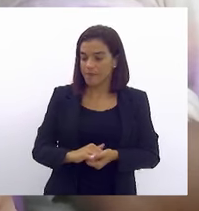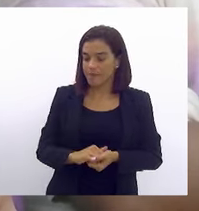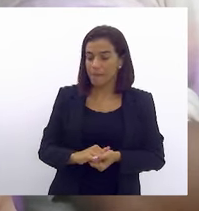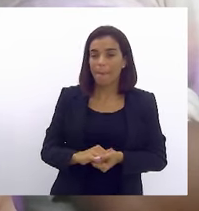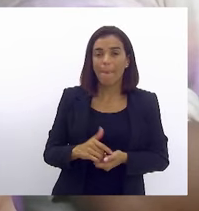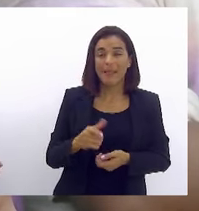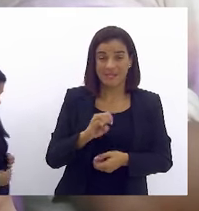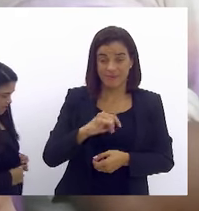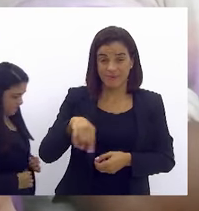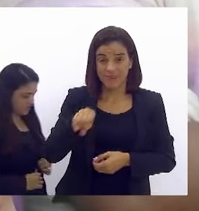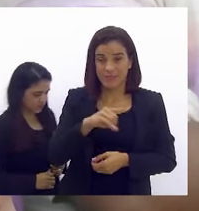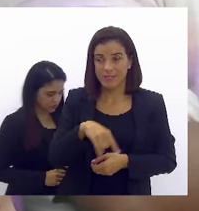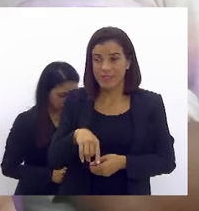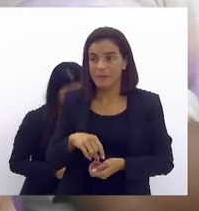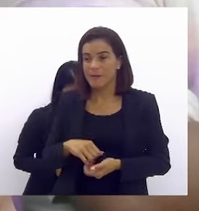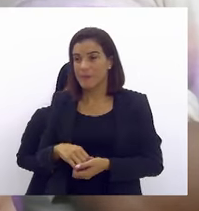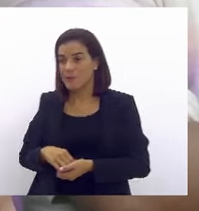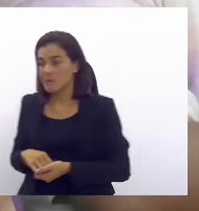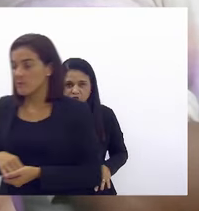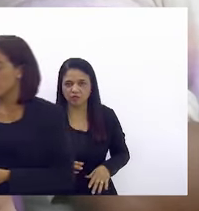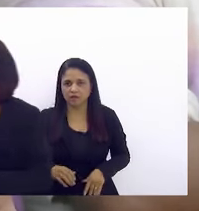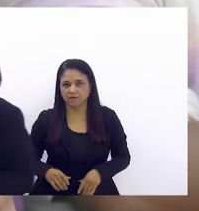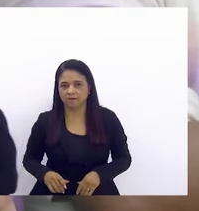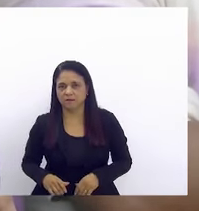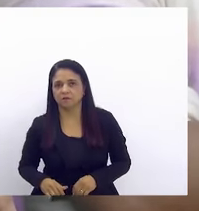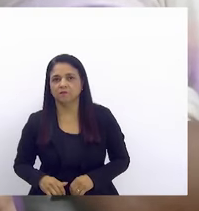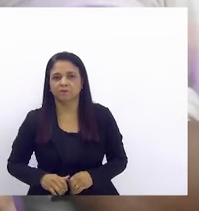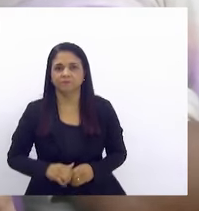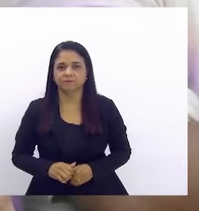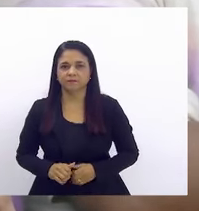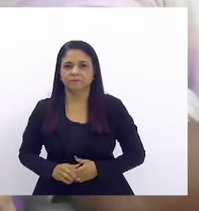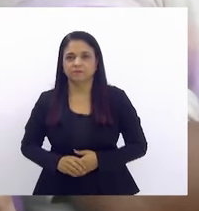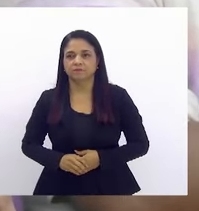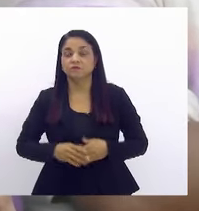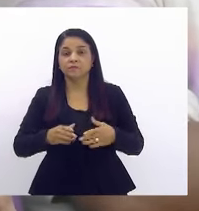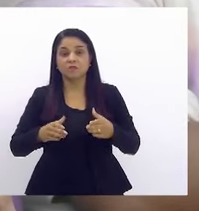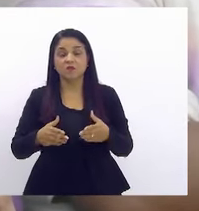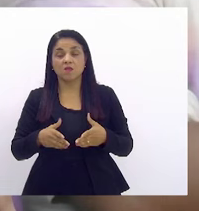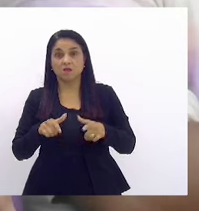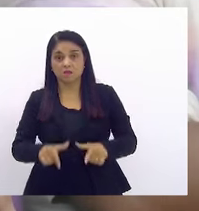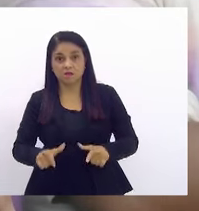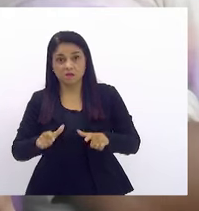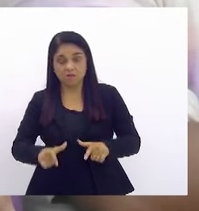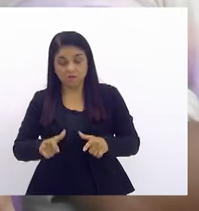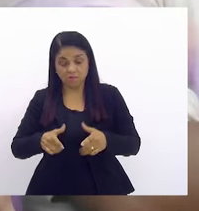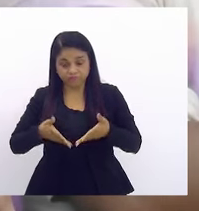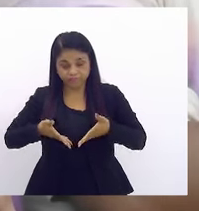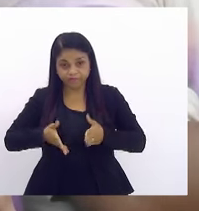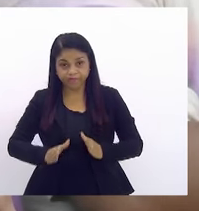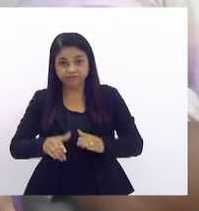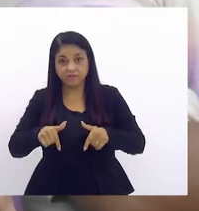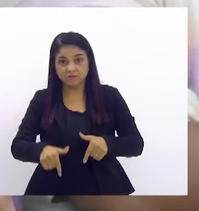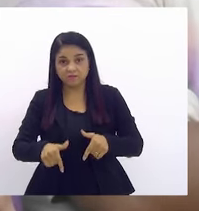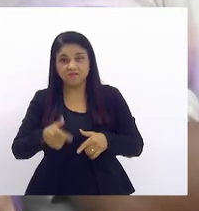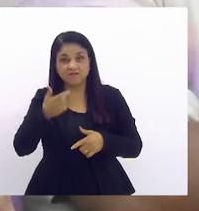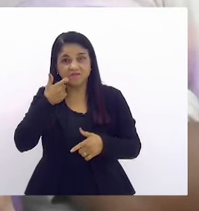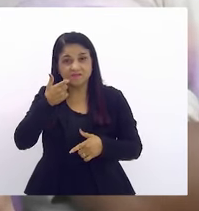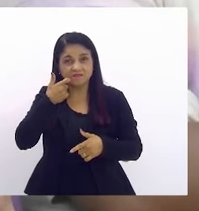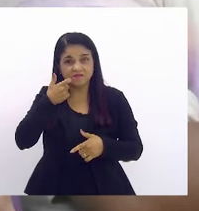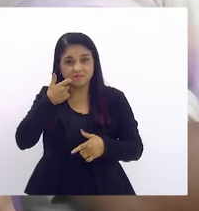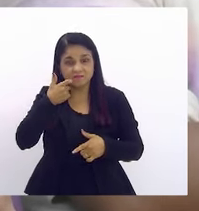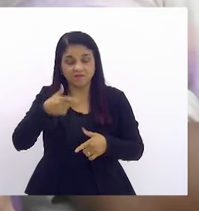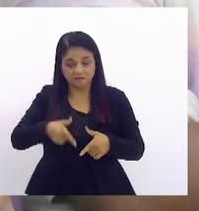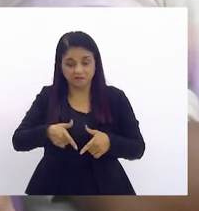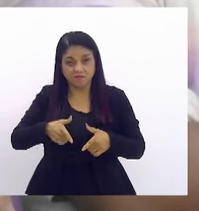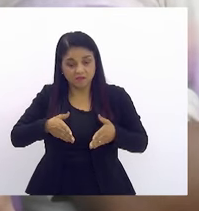vocês percorrerem a Lagoa do Padre, que é o berçário da criação dos alevinos, que entra por Ponta